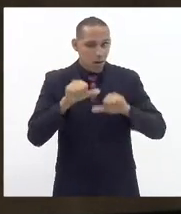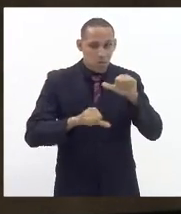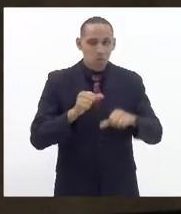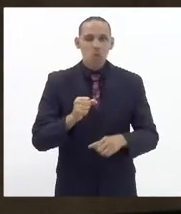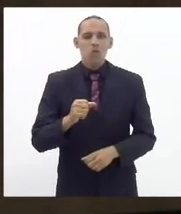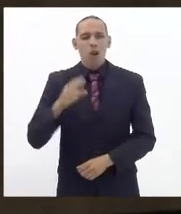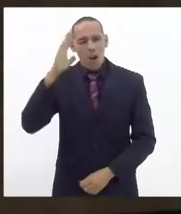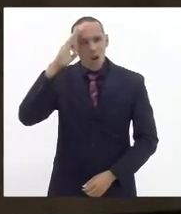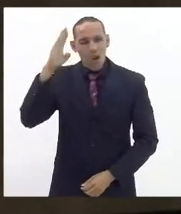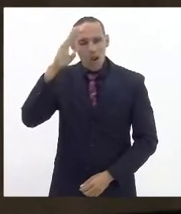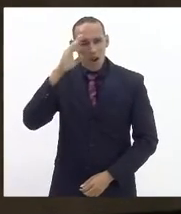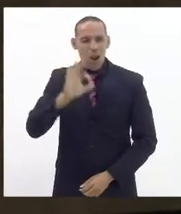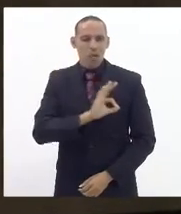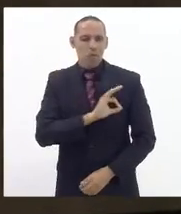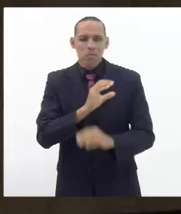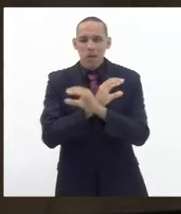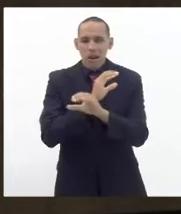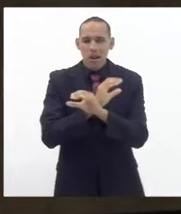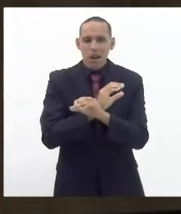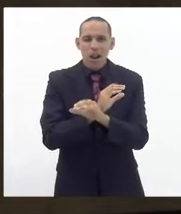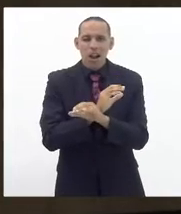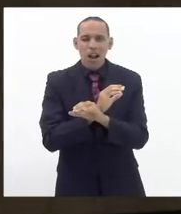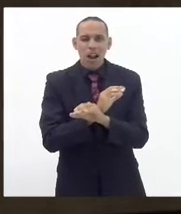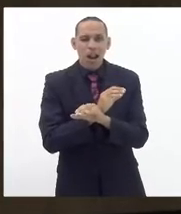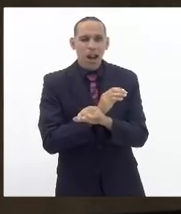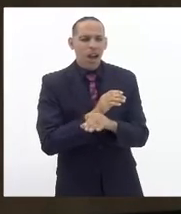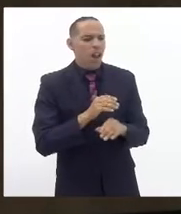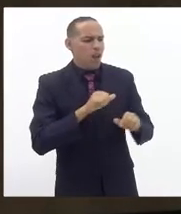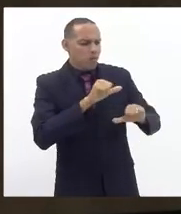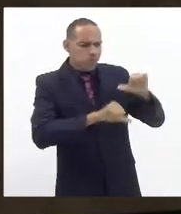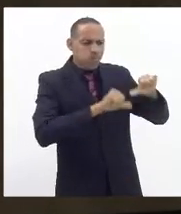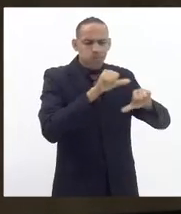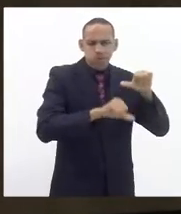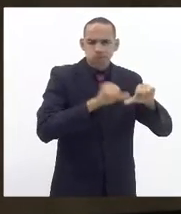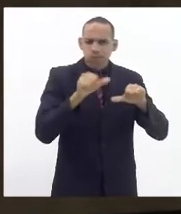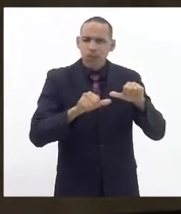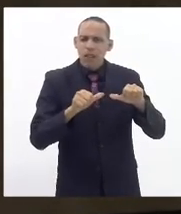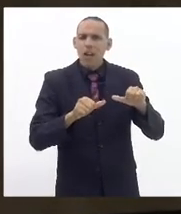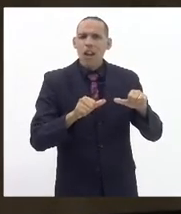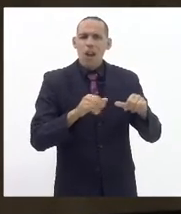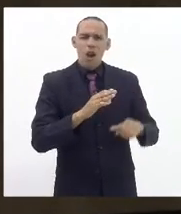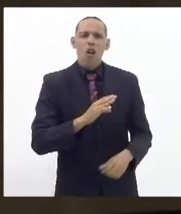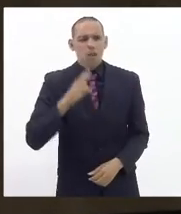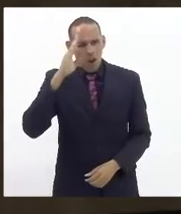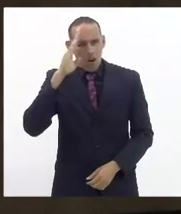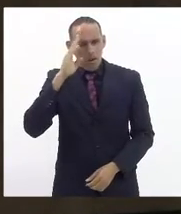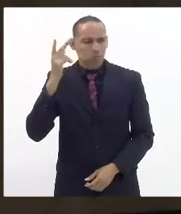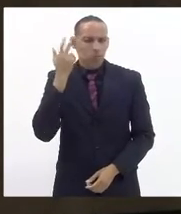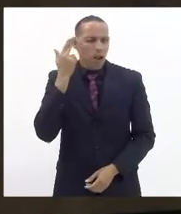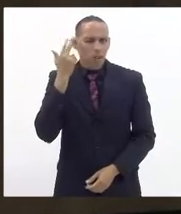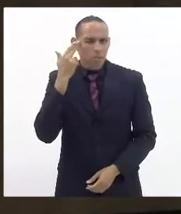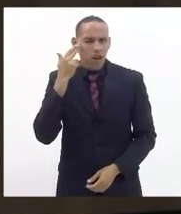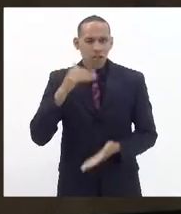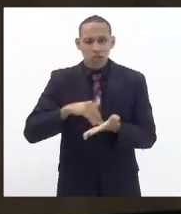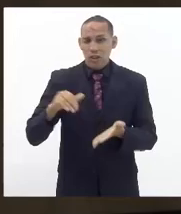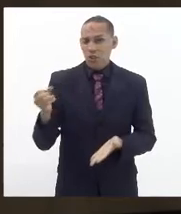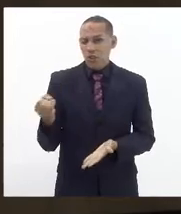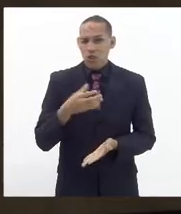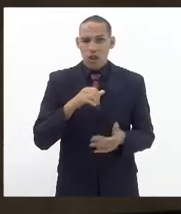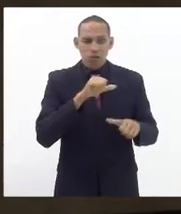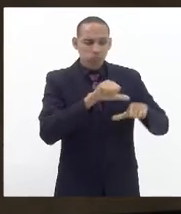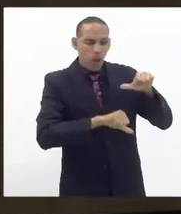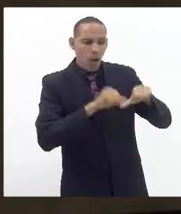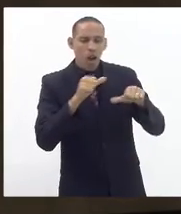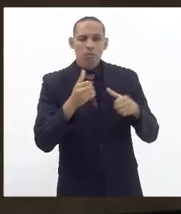Civil, chacoalharam lá a Polícia Civil, teve trocas de comandos, isso é natural quando o novo secretário assume,